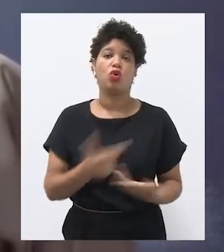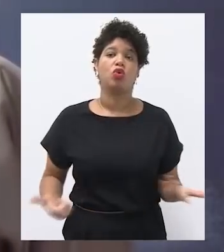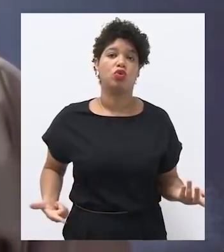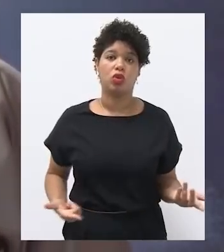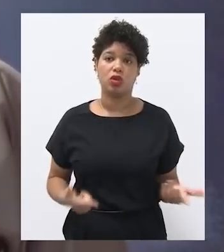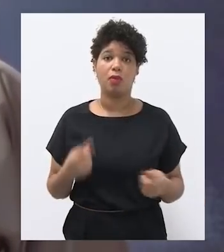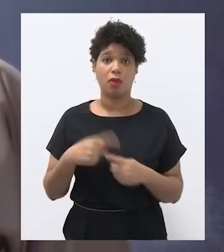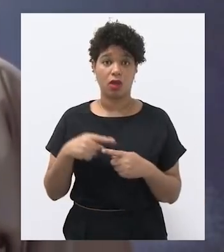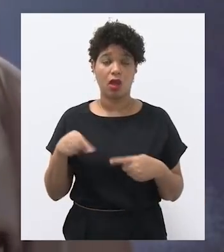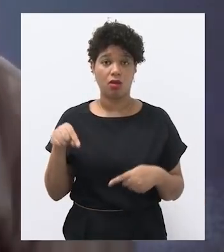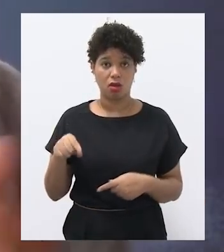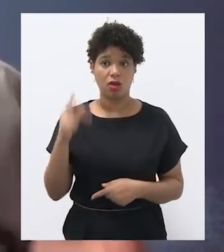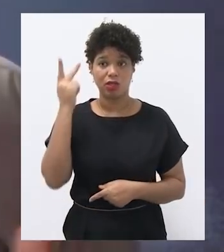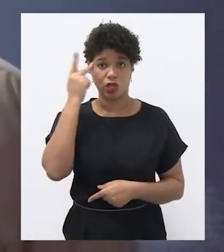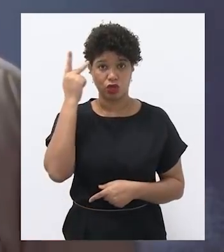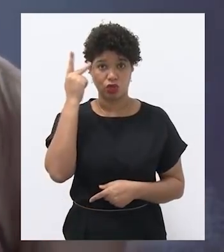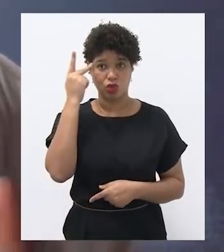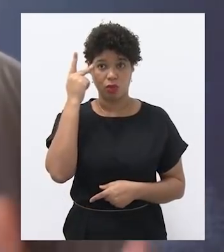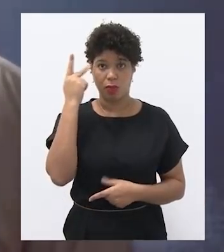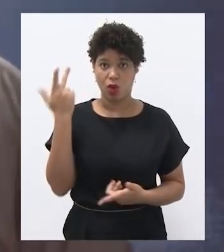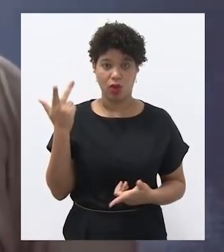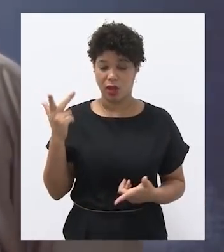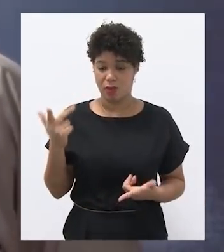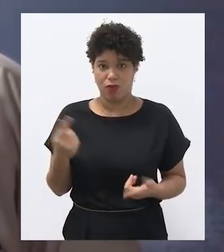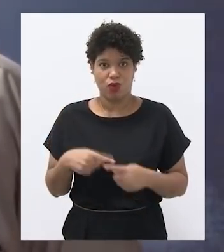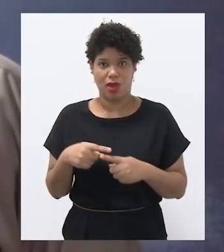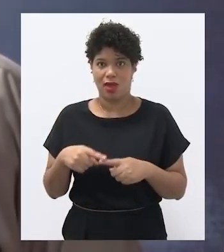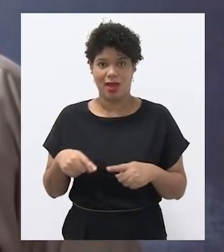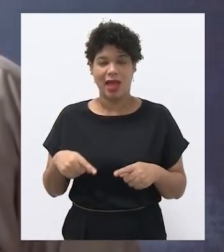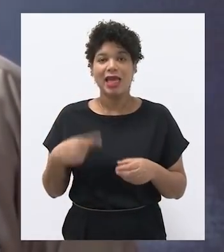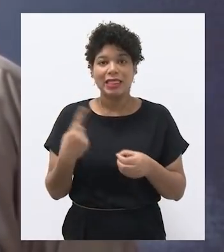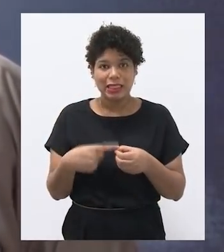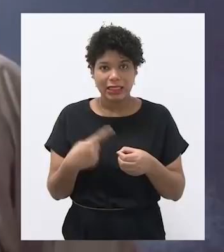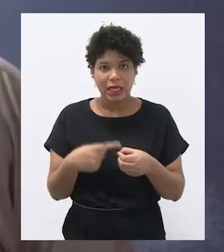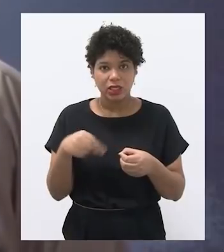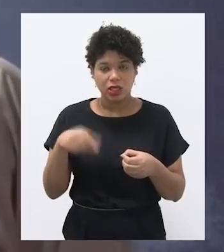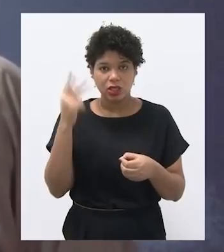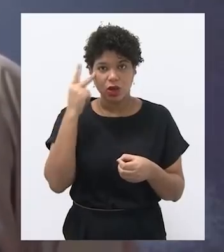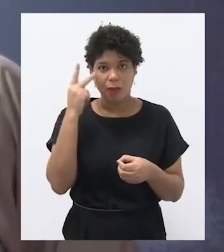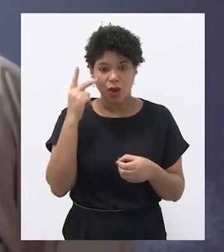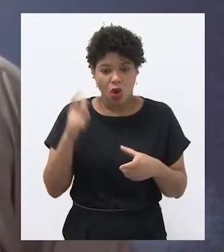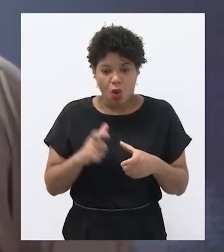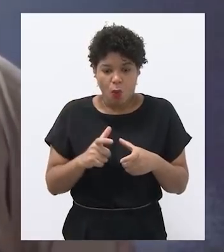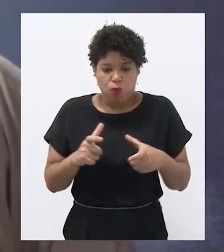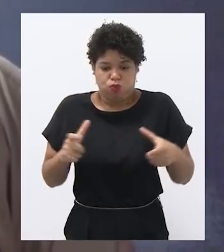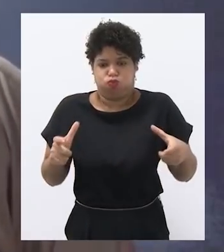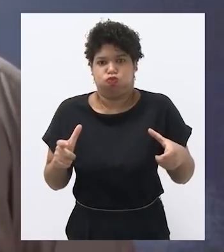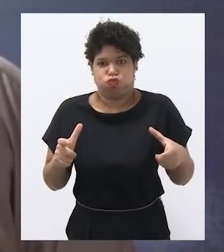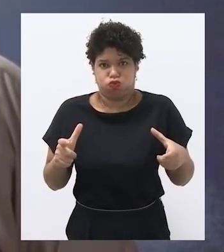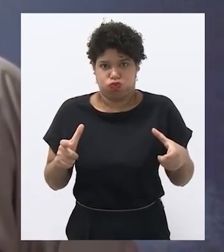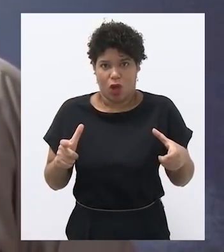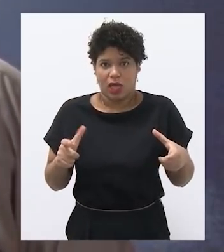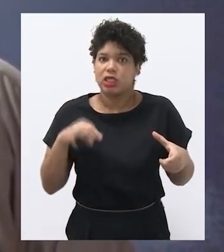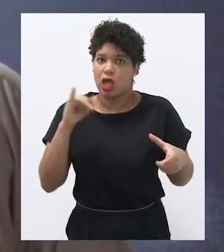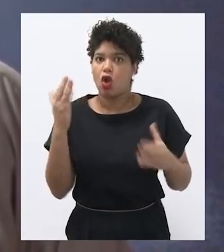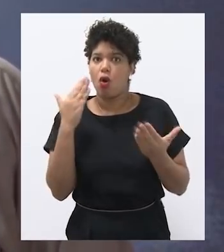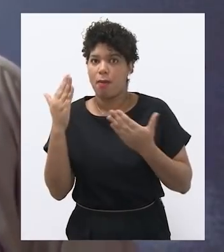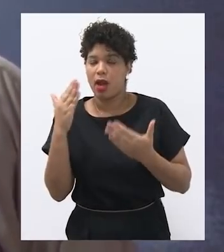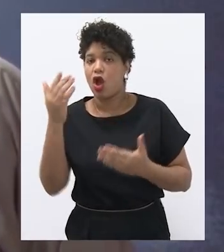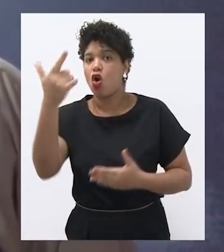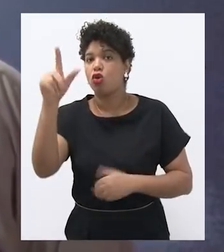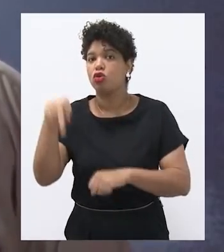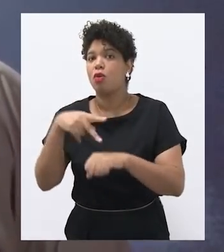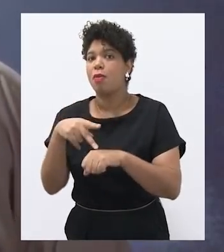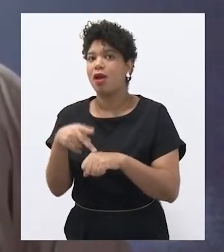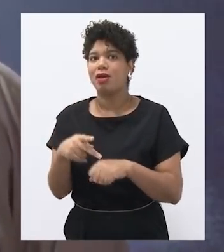como São Paulo, que é um país, né, se a gente colocar proporcionalmente em relação a outros países do mundo,